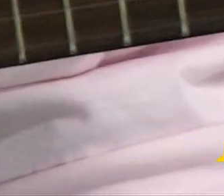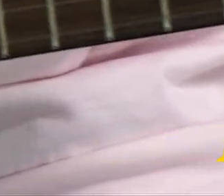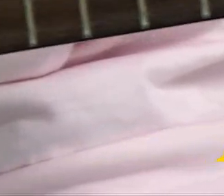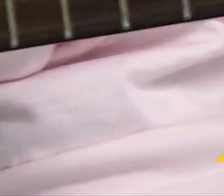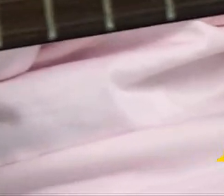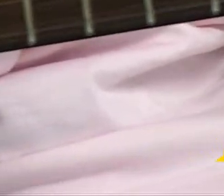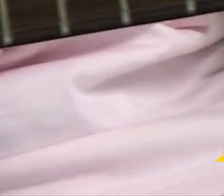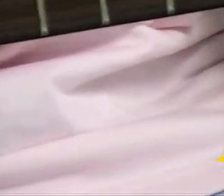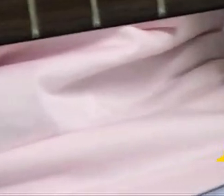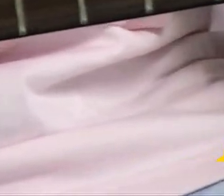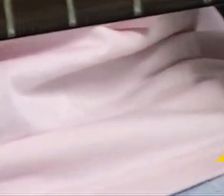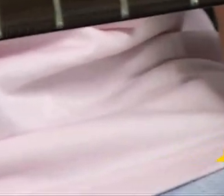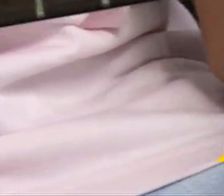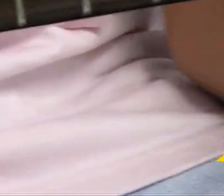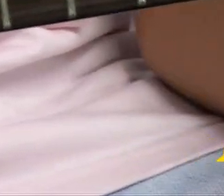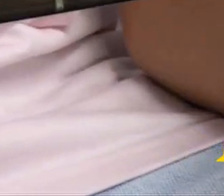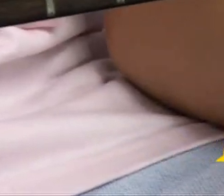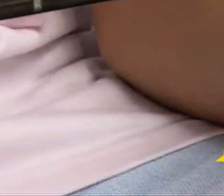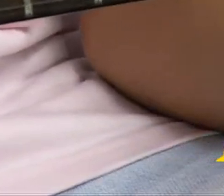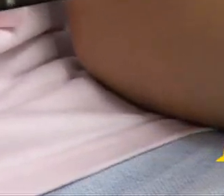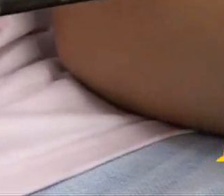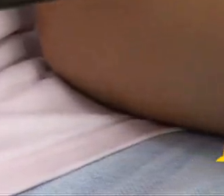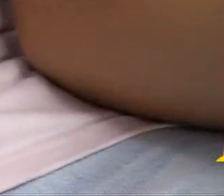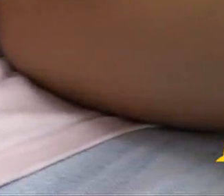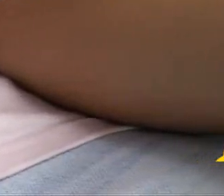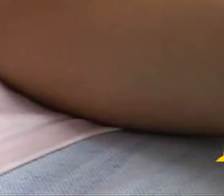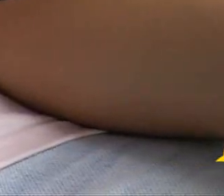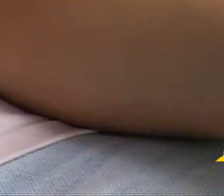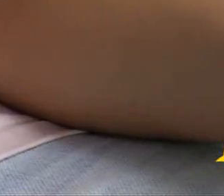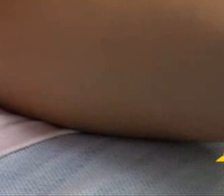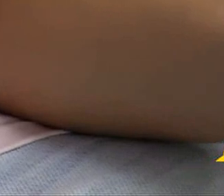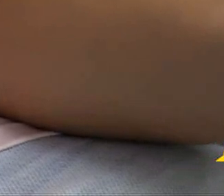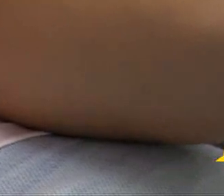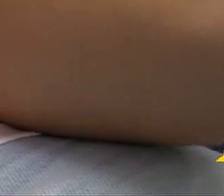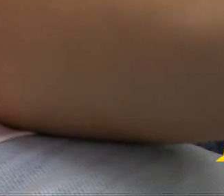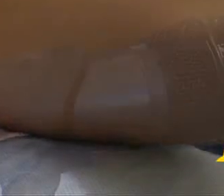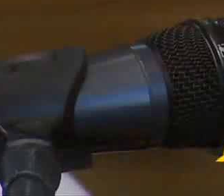mais tranquilo. Oh, tranquilo.